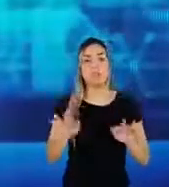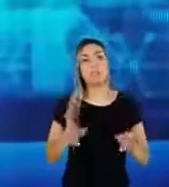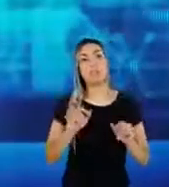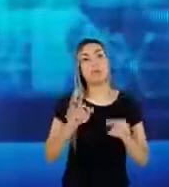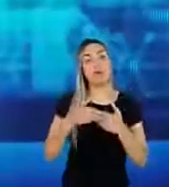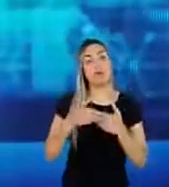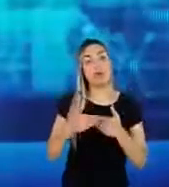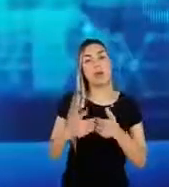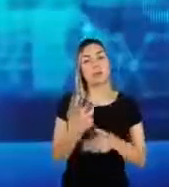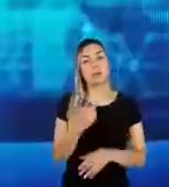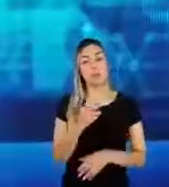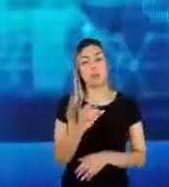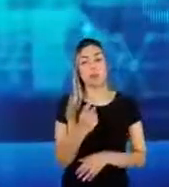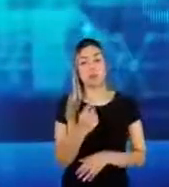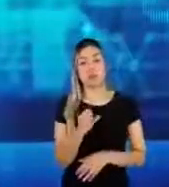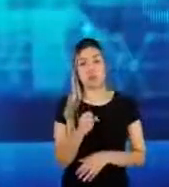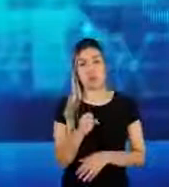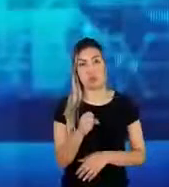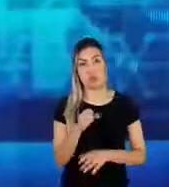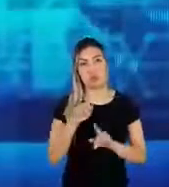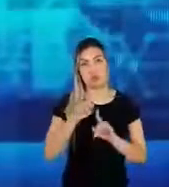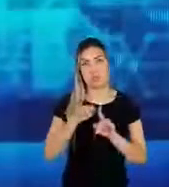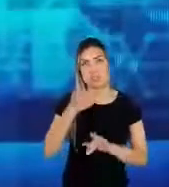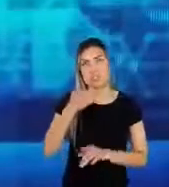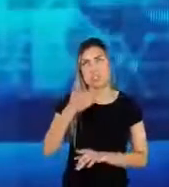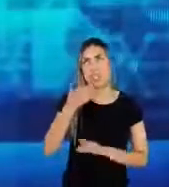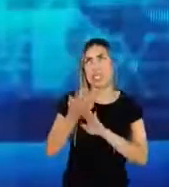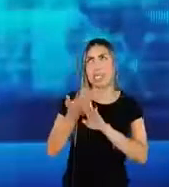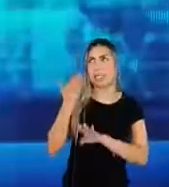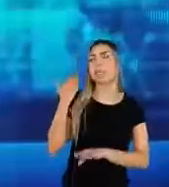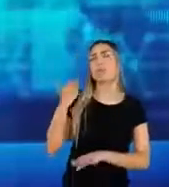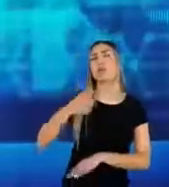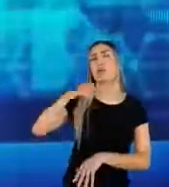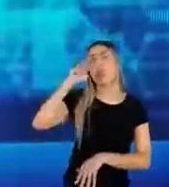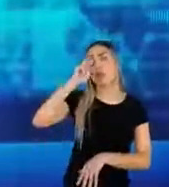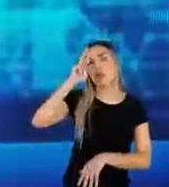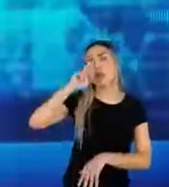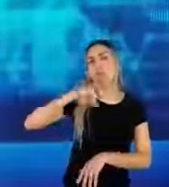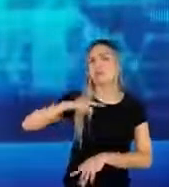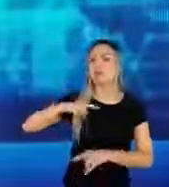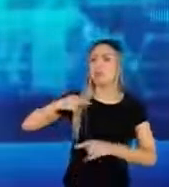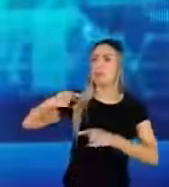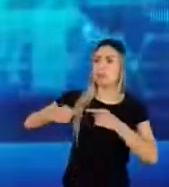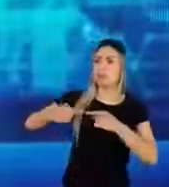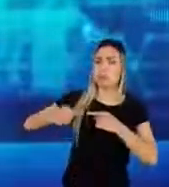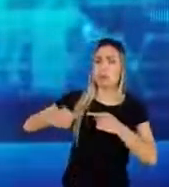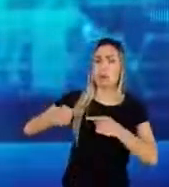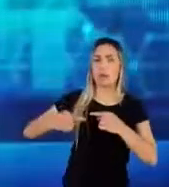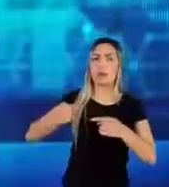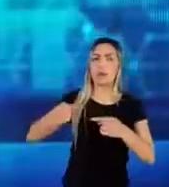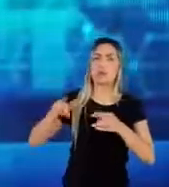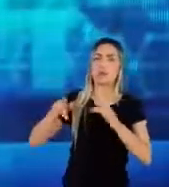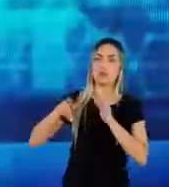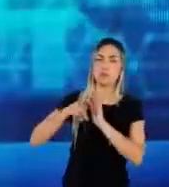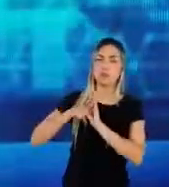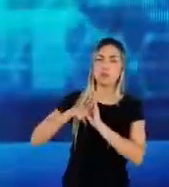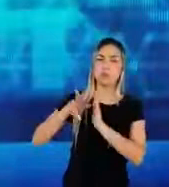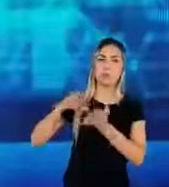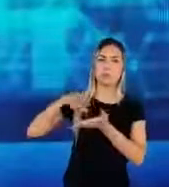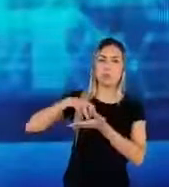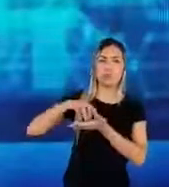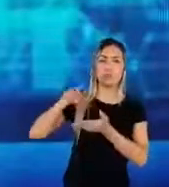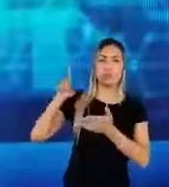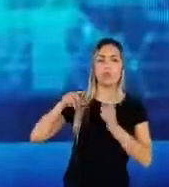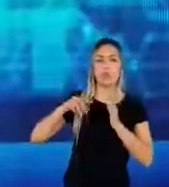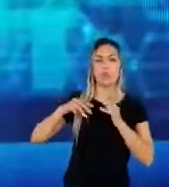2018, dezembro de 2018, me lembro bem, Agnes, em um debate constante com o time aí do Ministério, a gente conseguiu